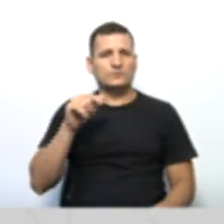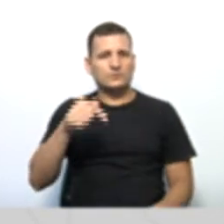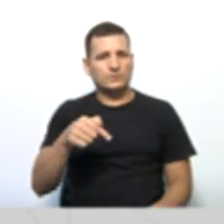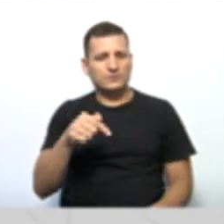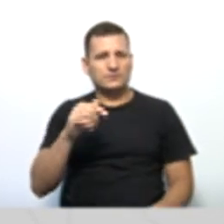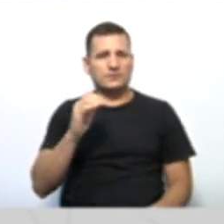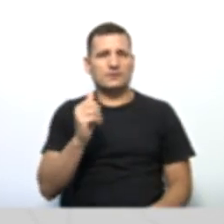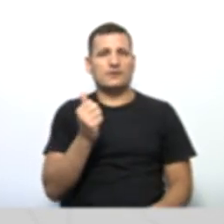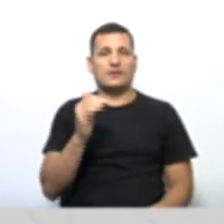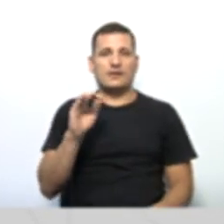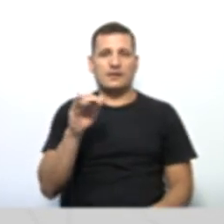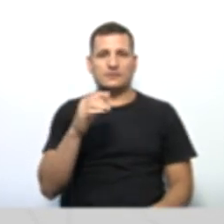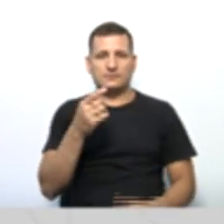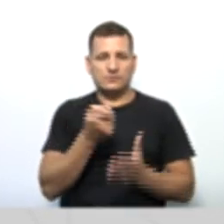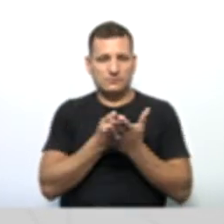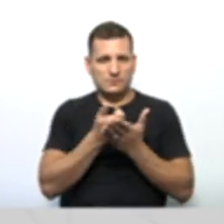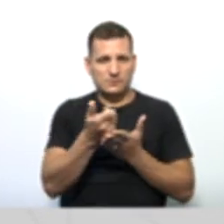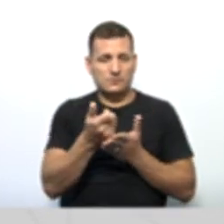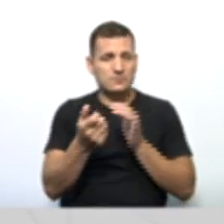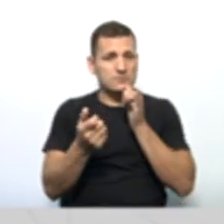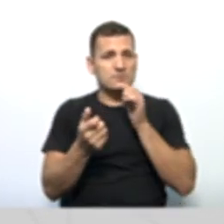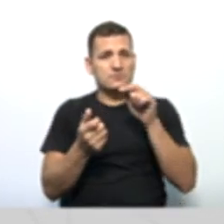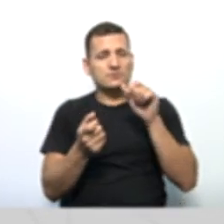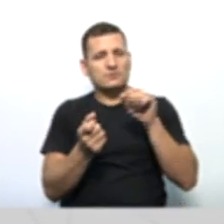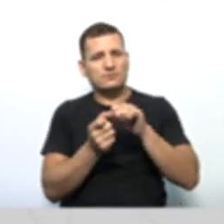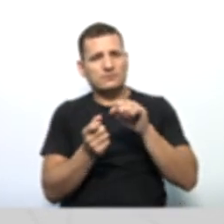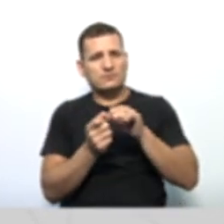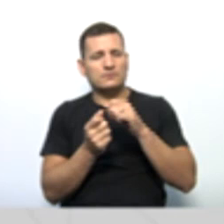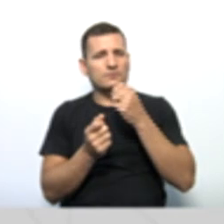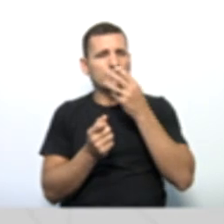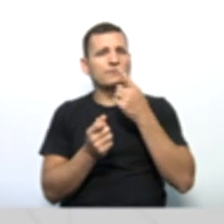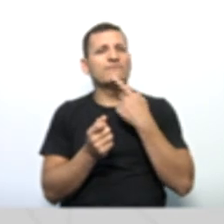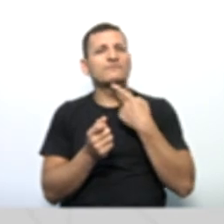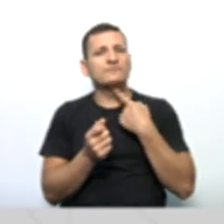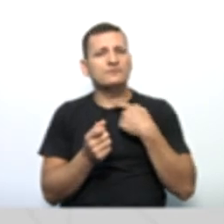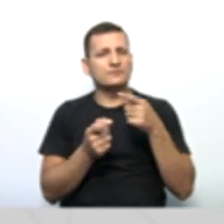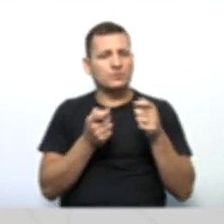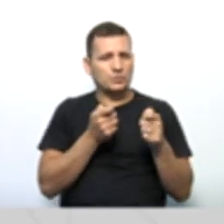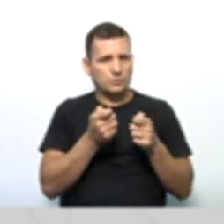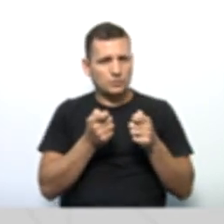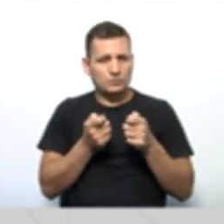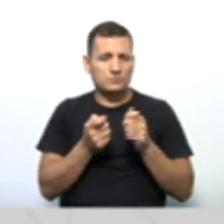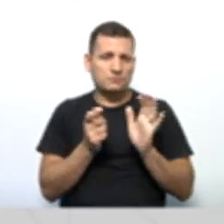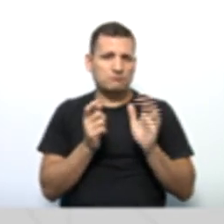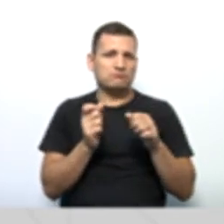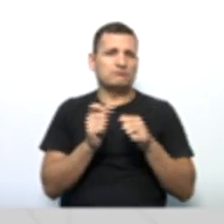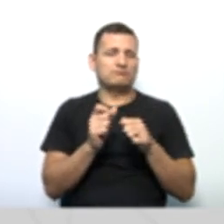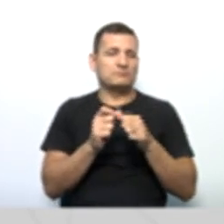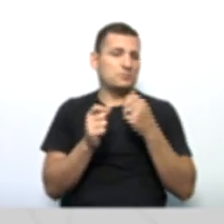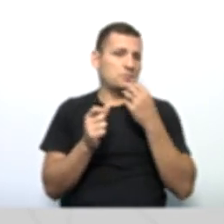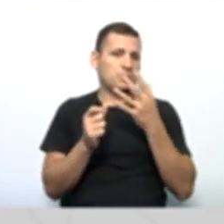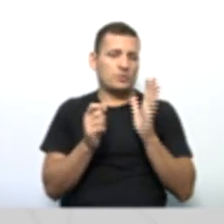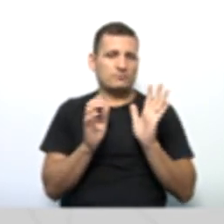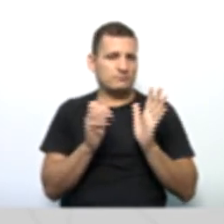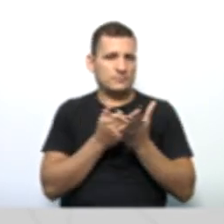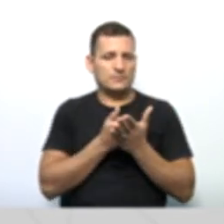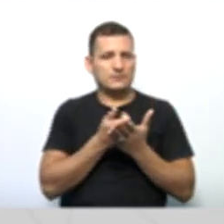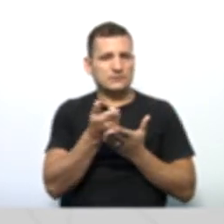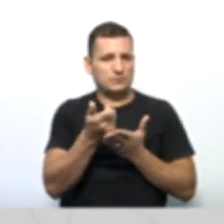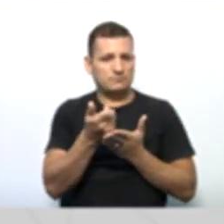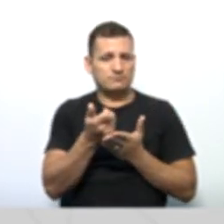ação, se você usou de boa vontade, se você educou sua boa vontade, você fez uma boa ação. Nisso ele vai